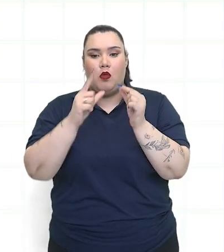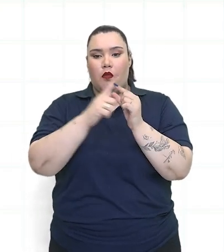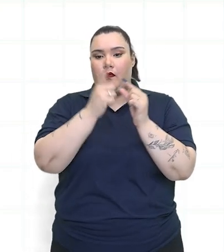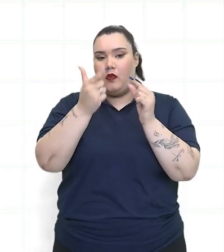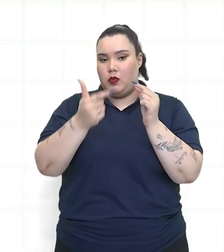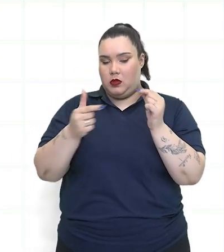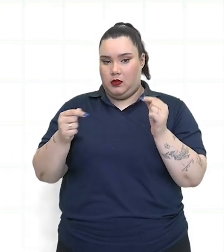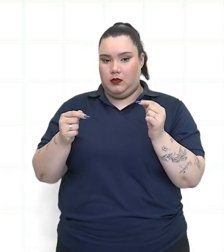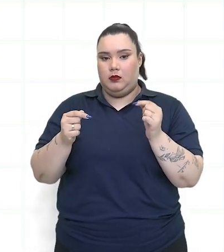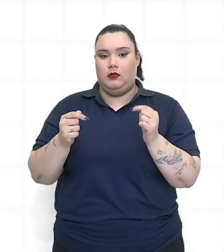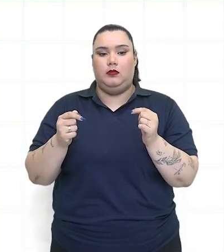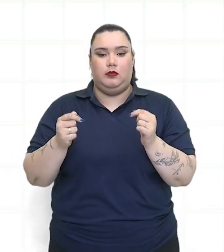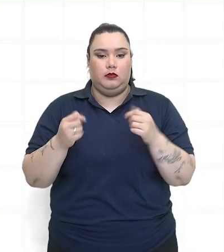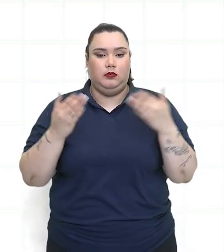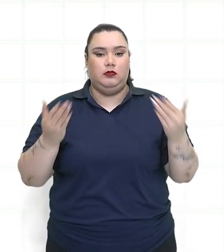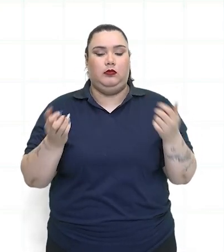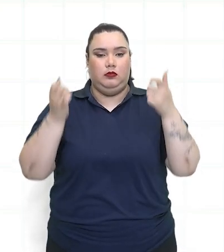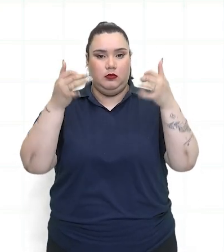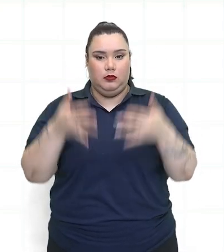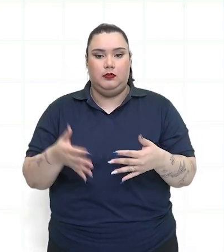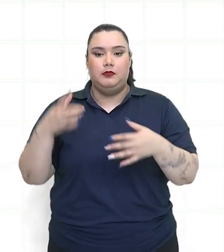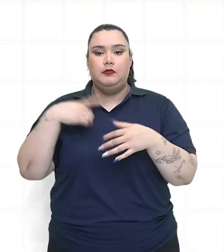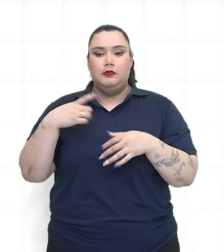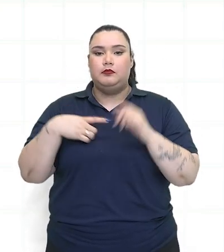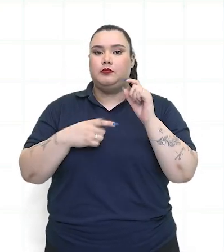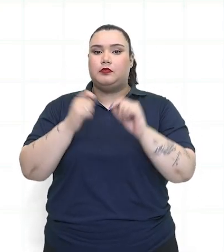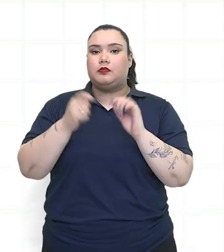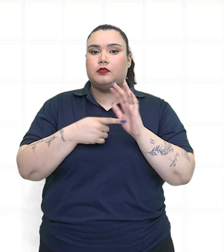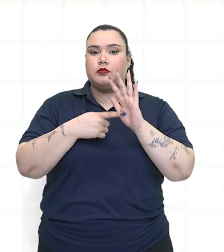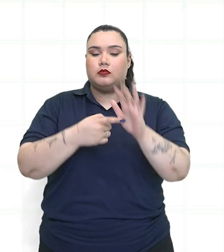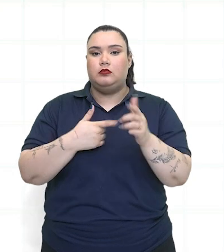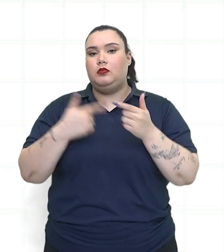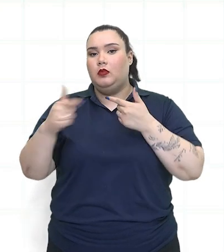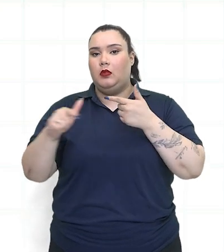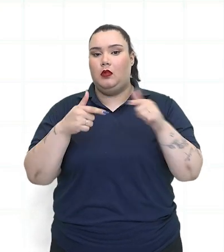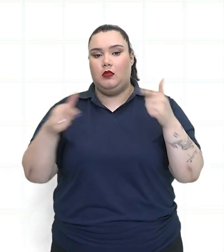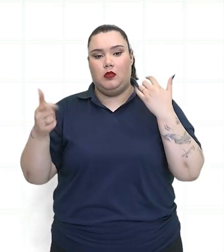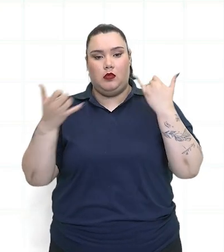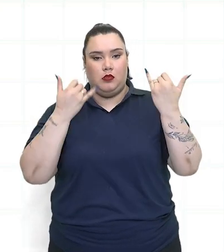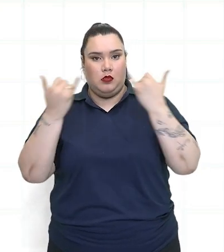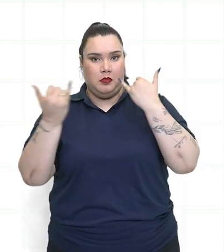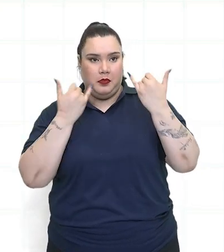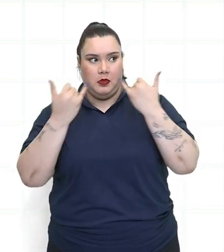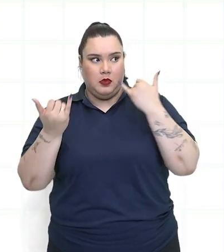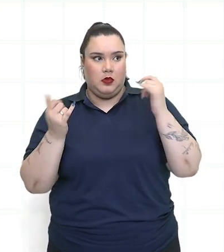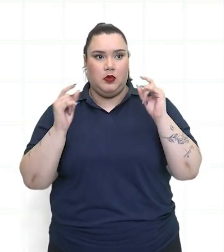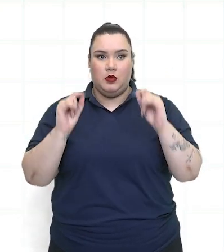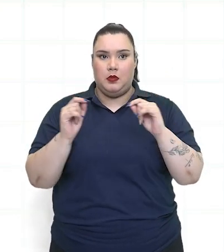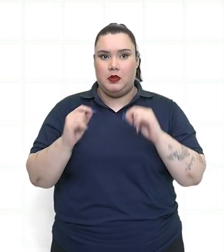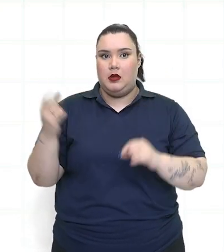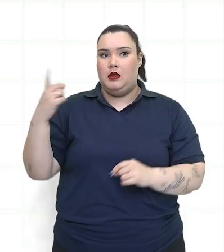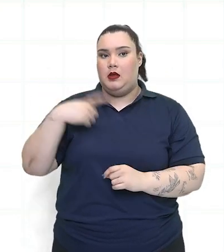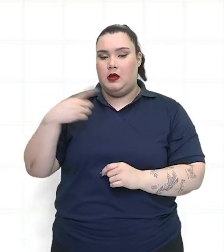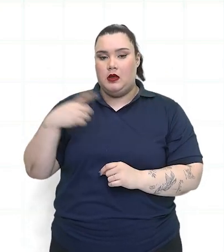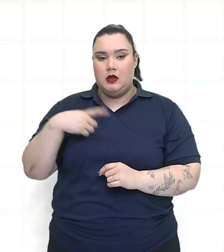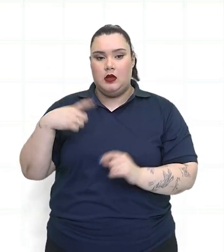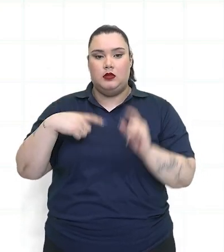Veja, então ele fala do bicho-pau e agora ele traz outras informações dizendo que